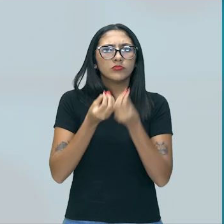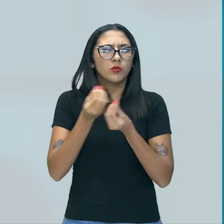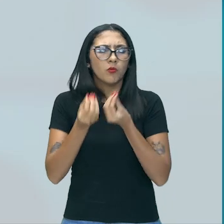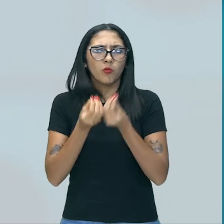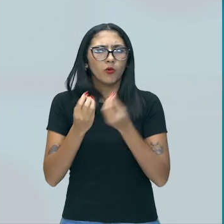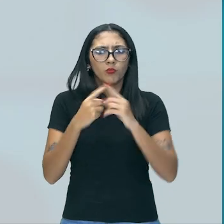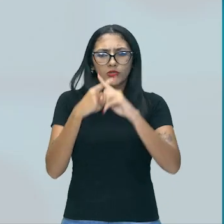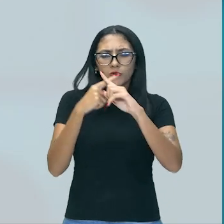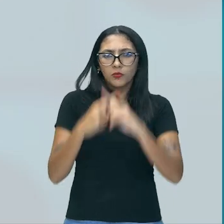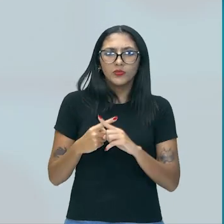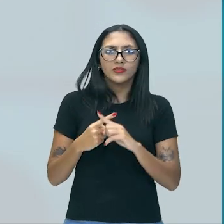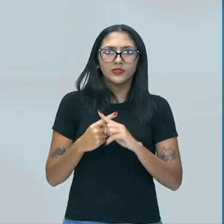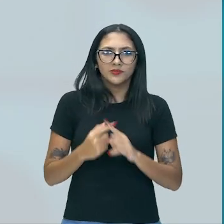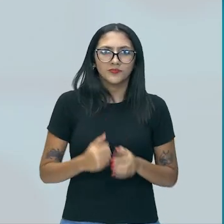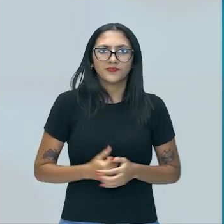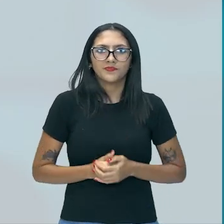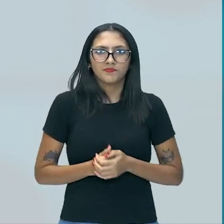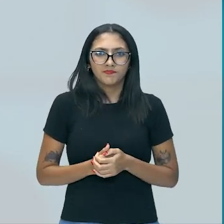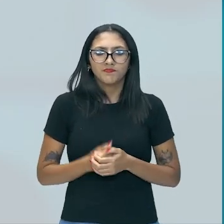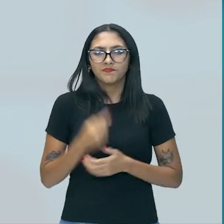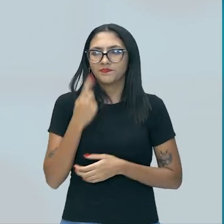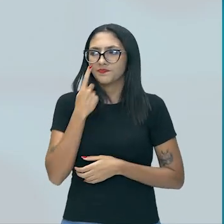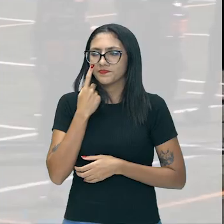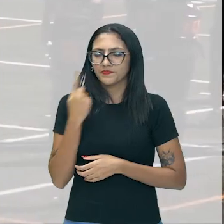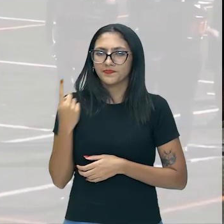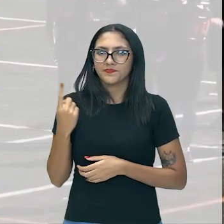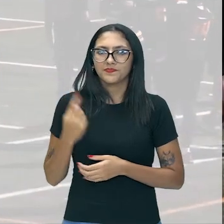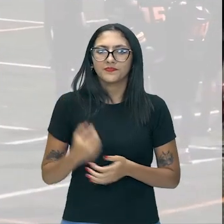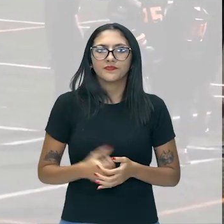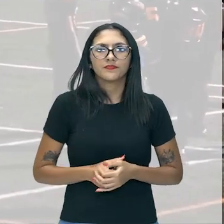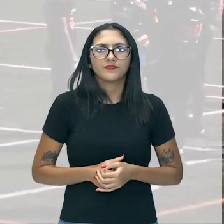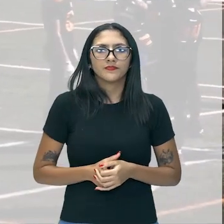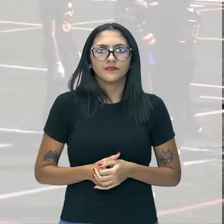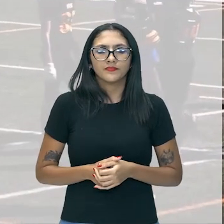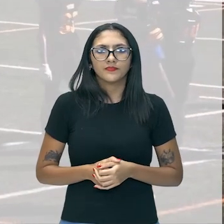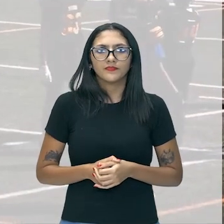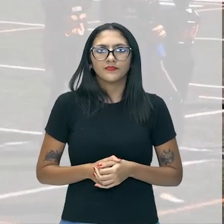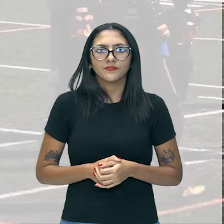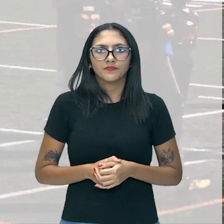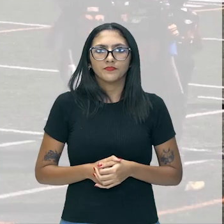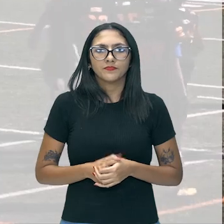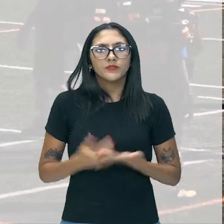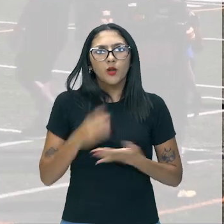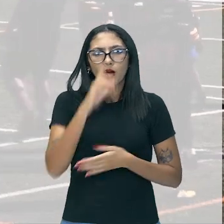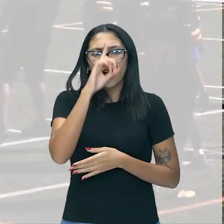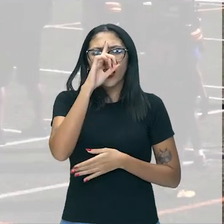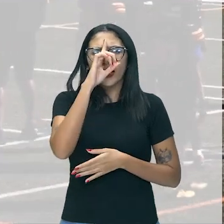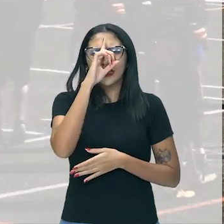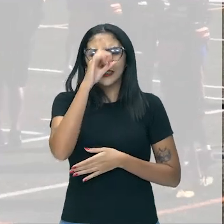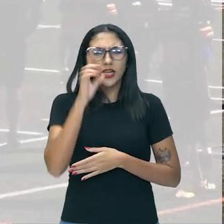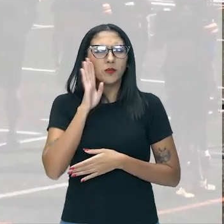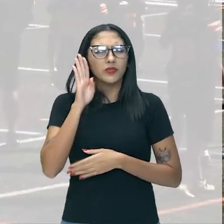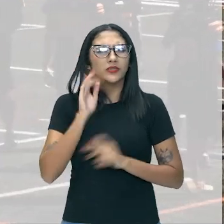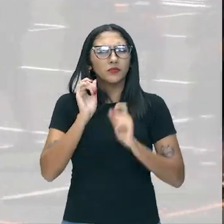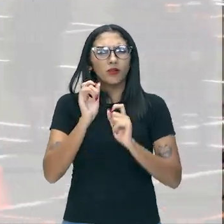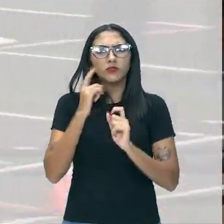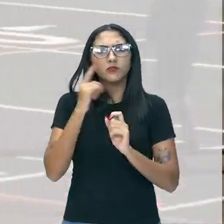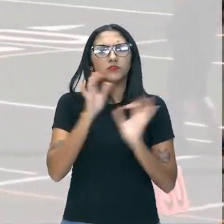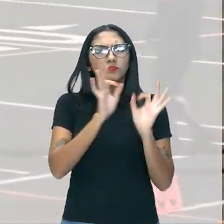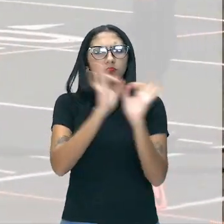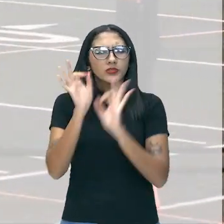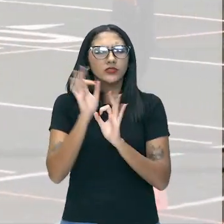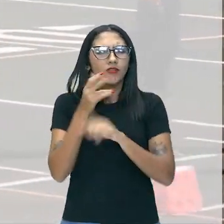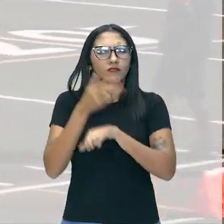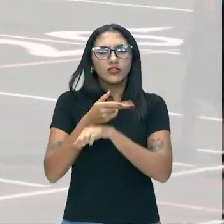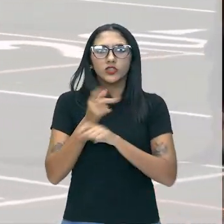desse jogo. Então vamos lá ao vídeo agora. Então observe aí esse vídeo,